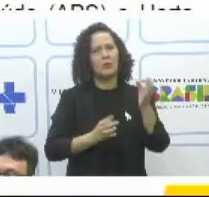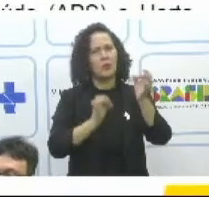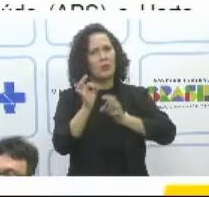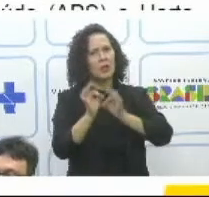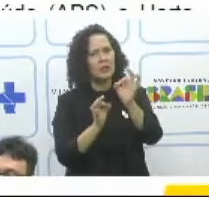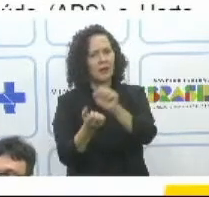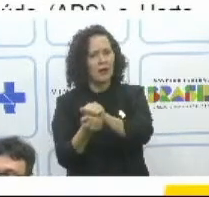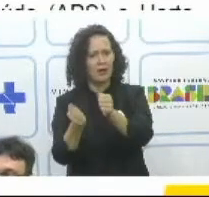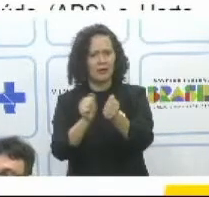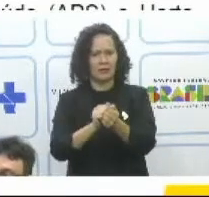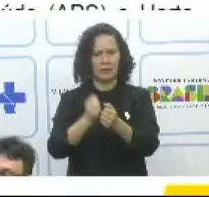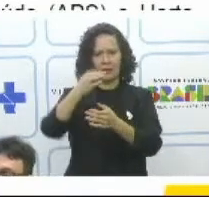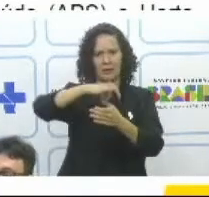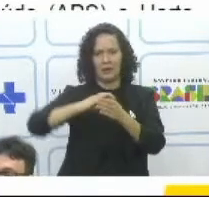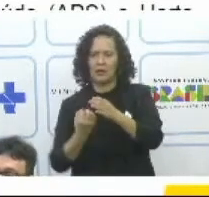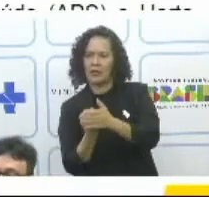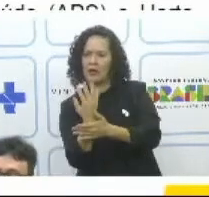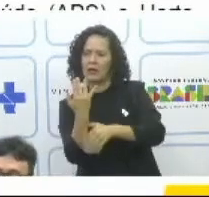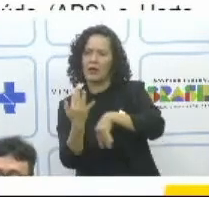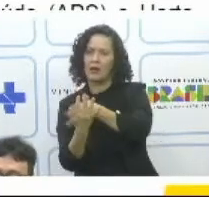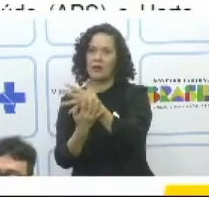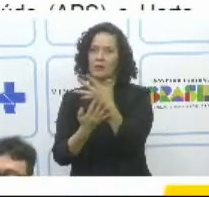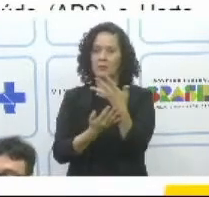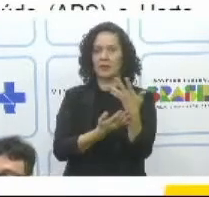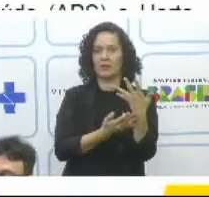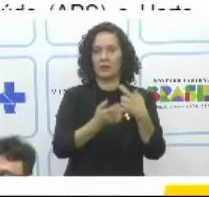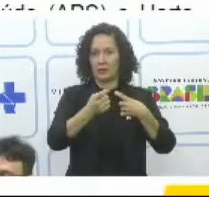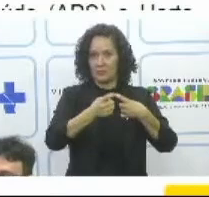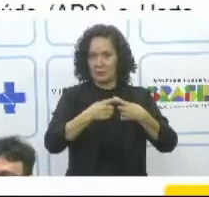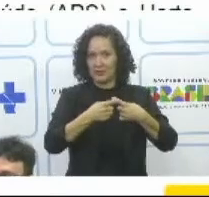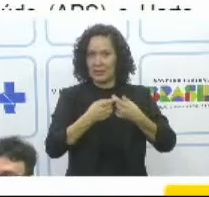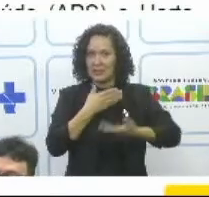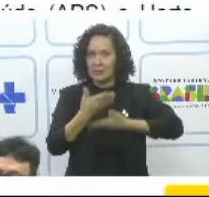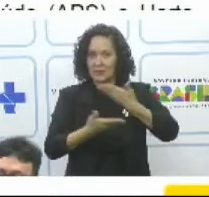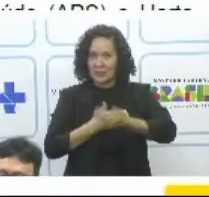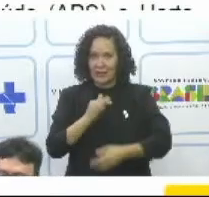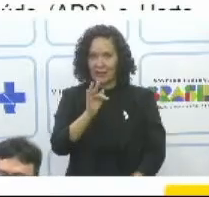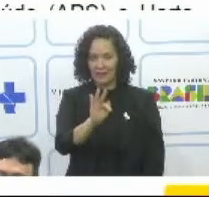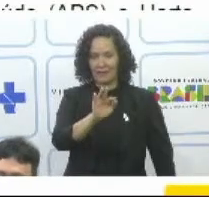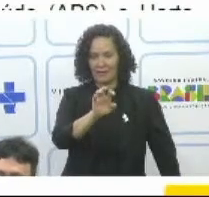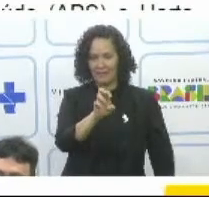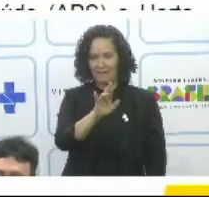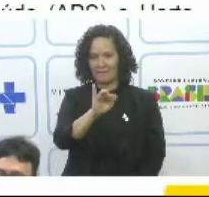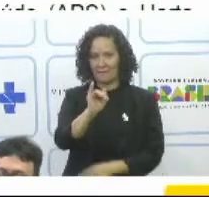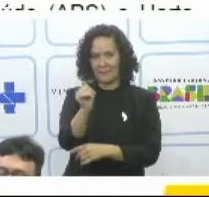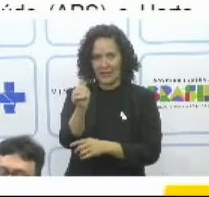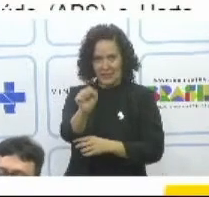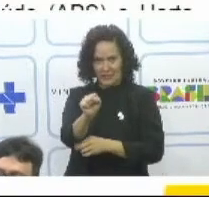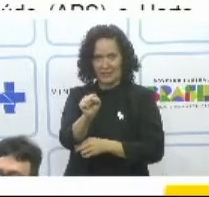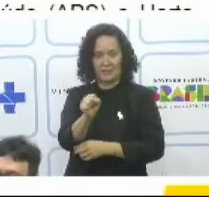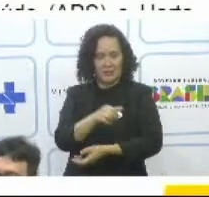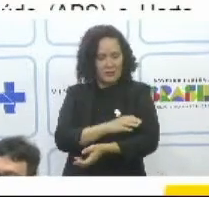dos serviços de plantas medicinais para tratamento de feridas na atenção primária em 2 municípios, né?